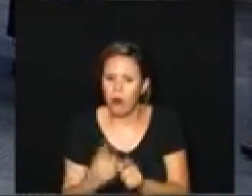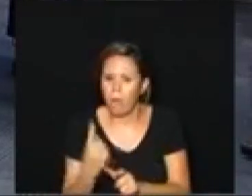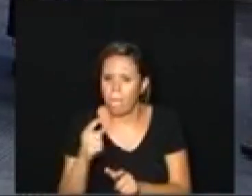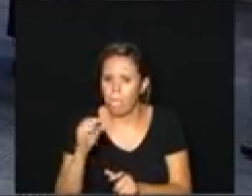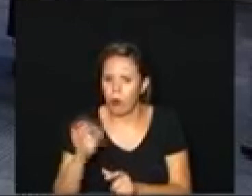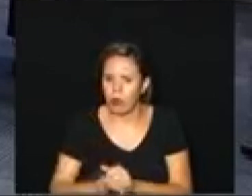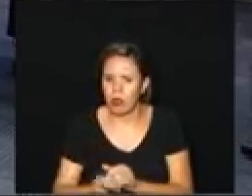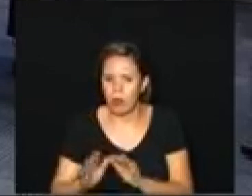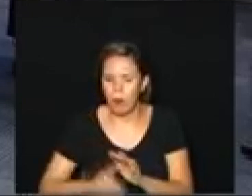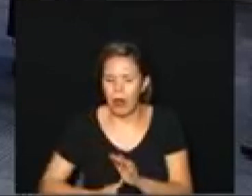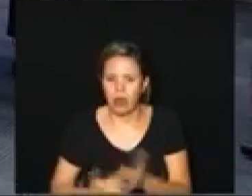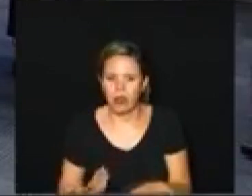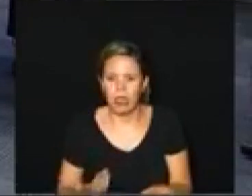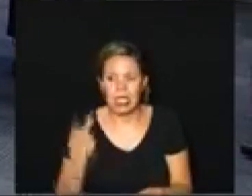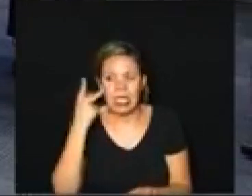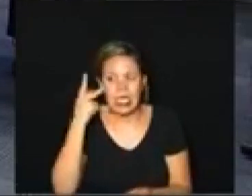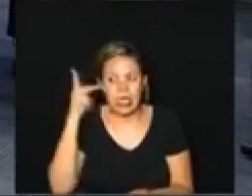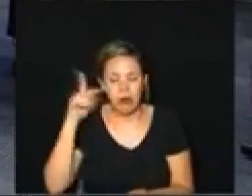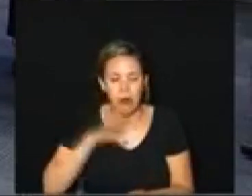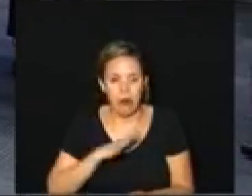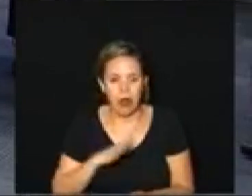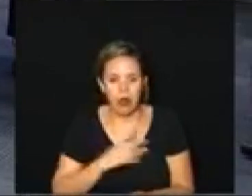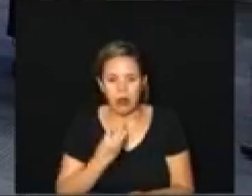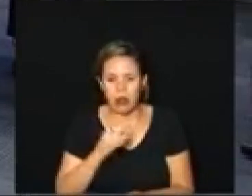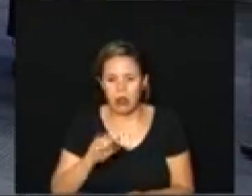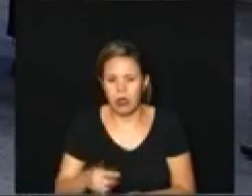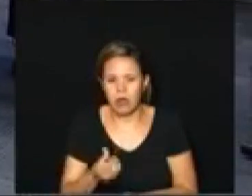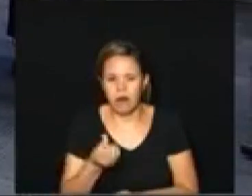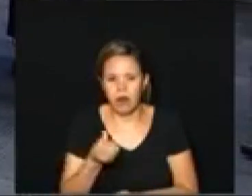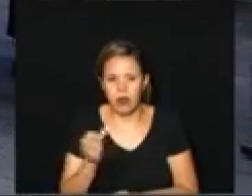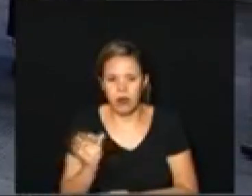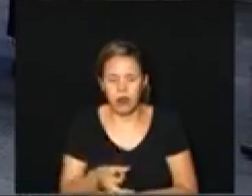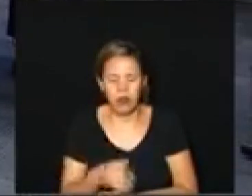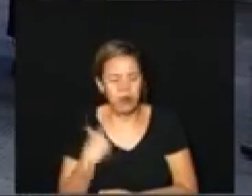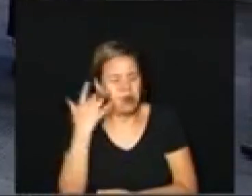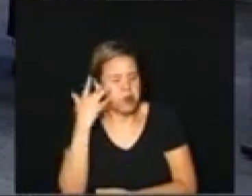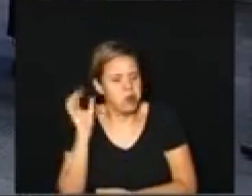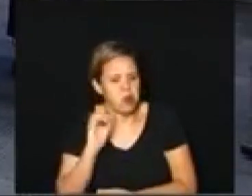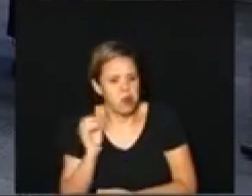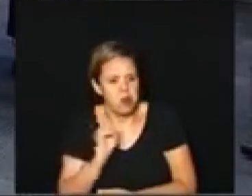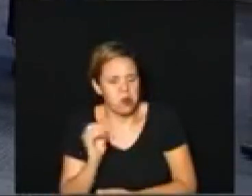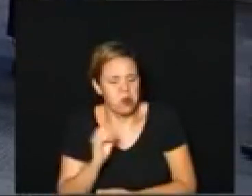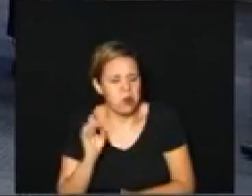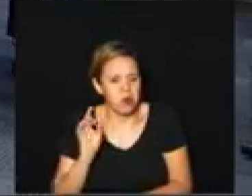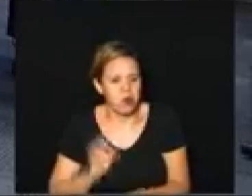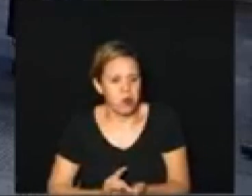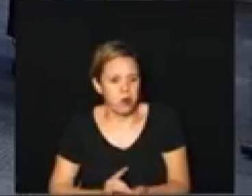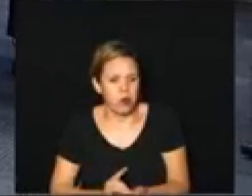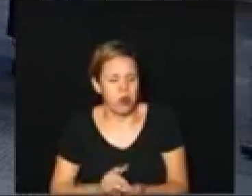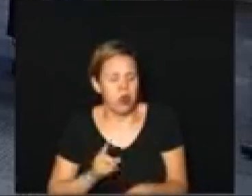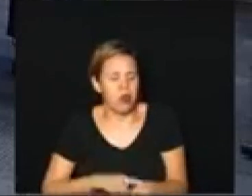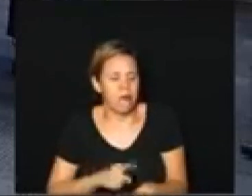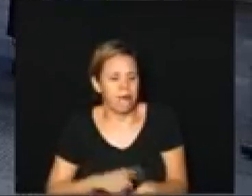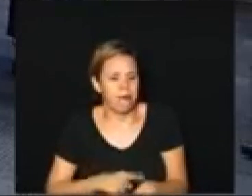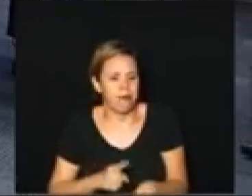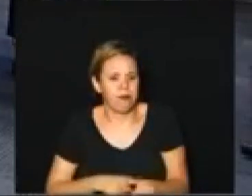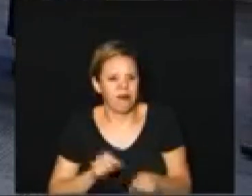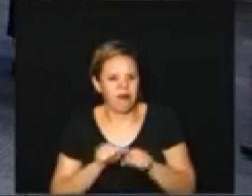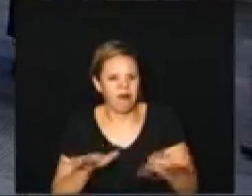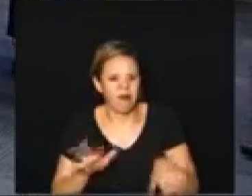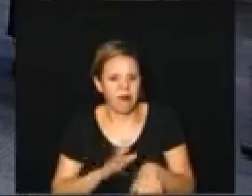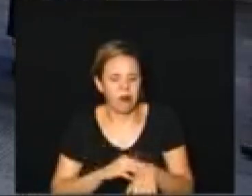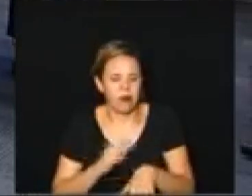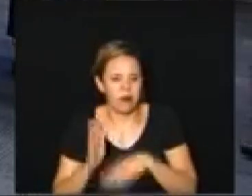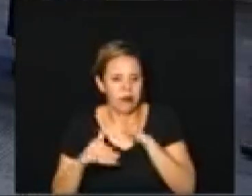1%. Em São Paulo, em torno de 3,5%. Então, nós não sabemos exatamente nesse momento. Essa epidemia ela